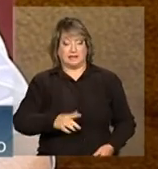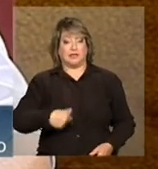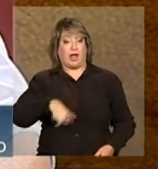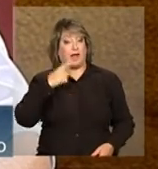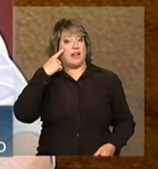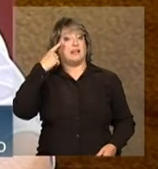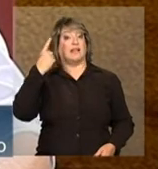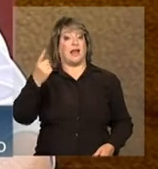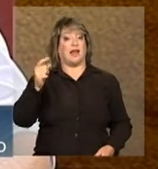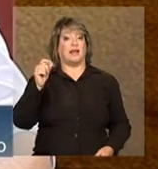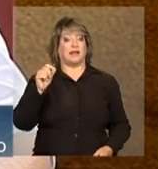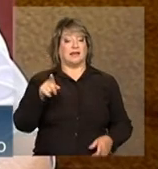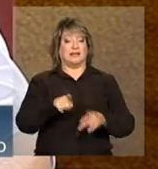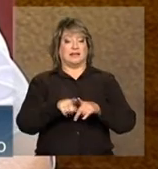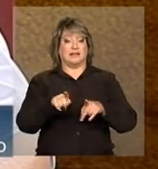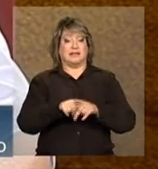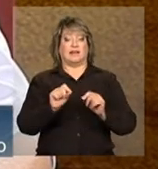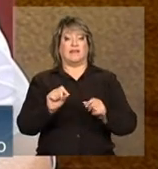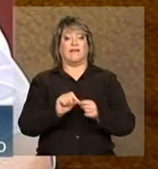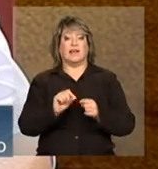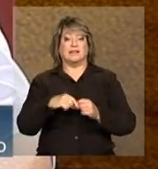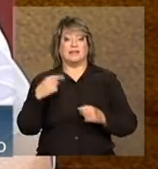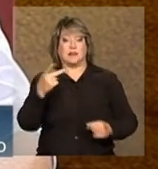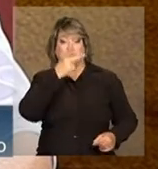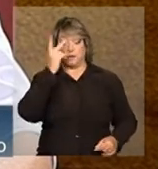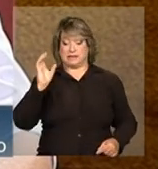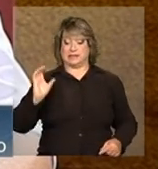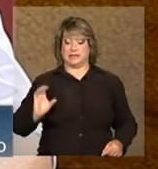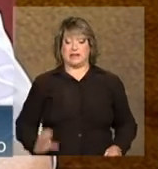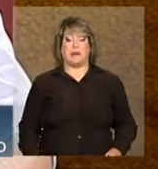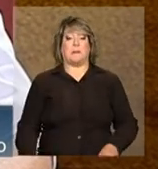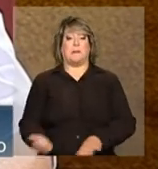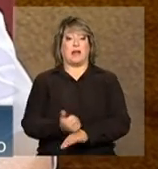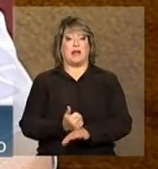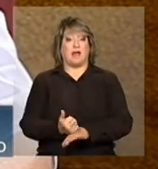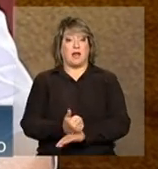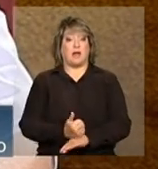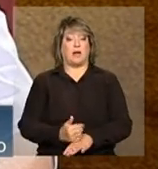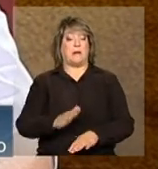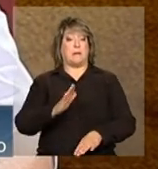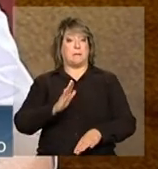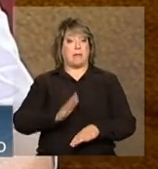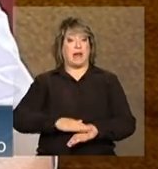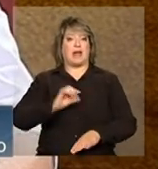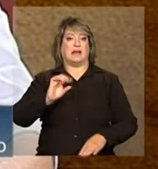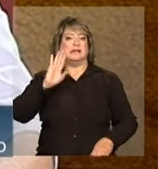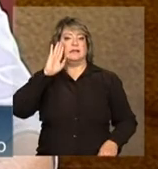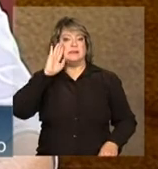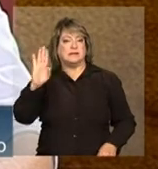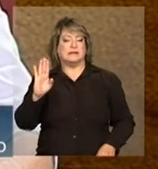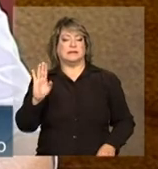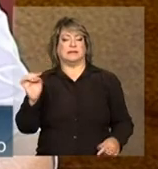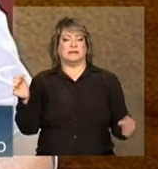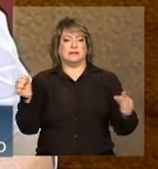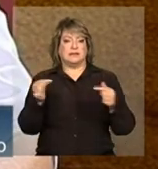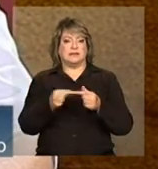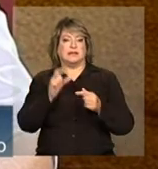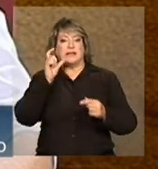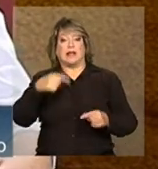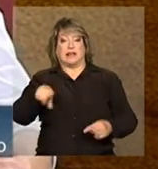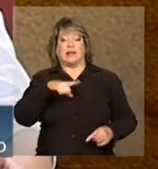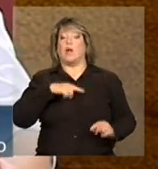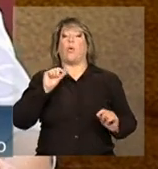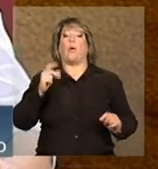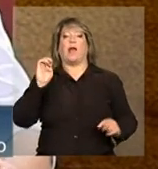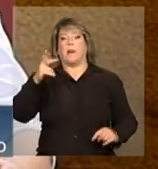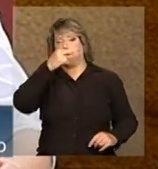ideia é realmente formar cidadãos melhores, cidadãos mais interessados no que é público. Eu acho que, quando